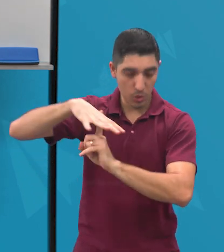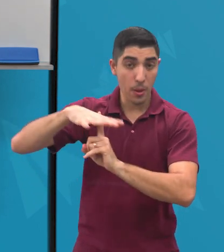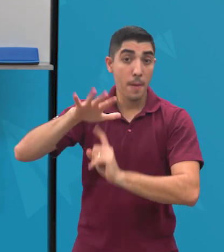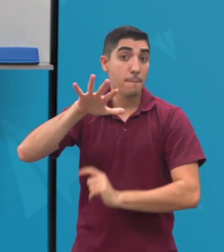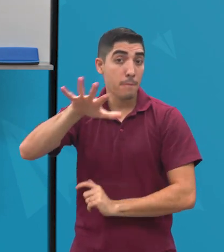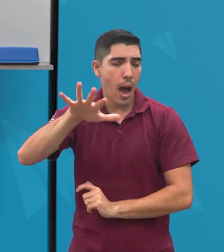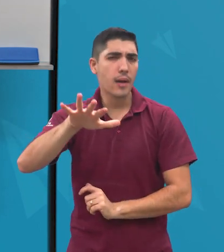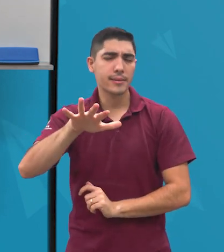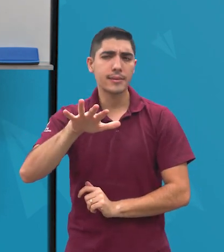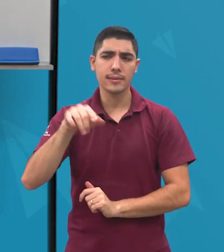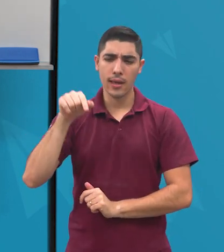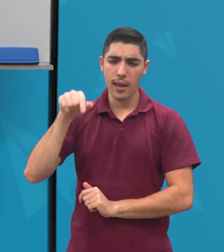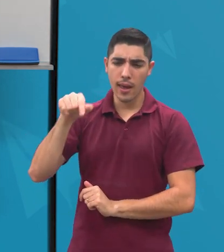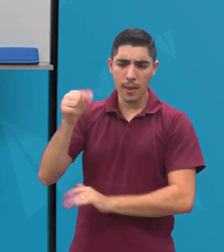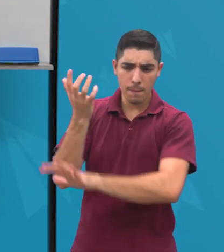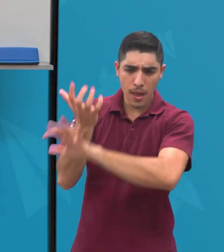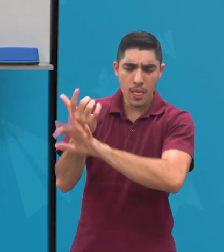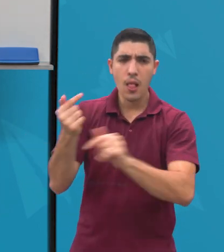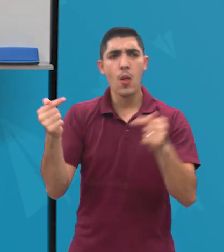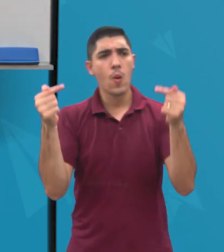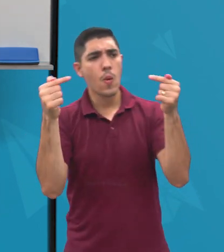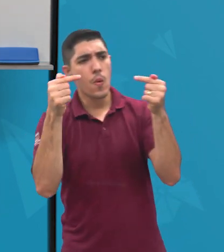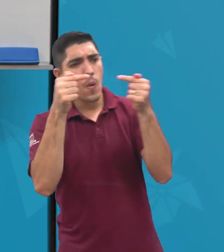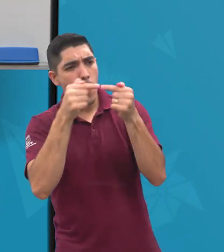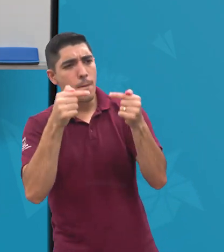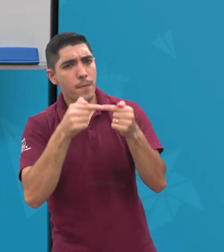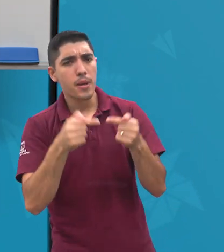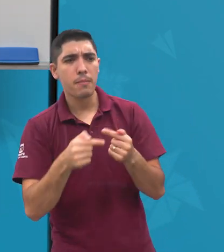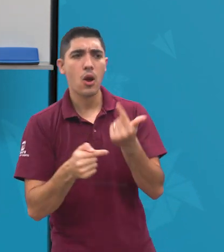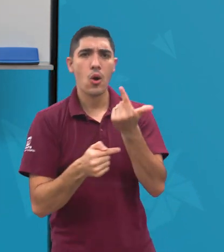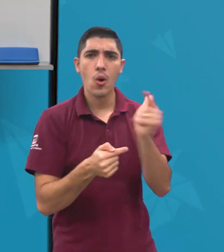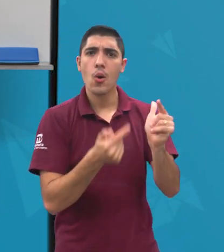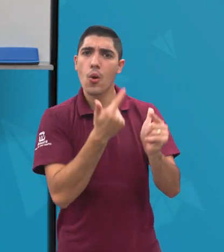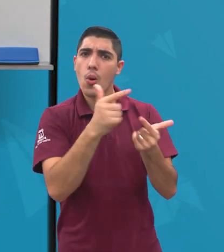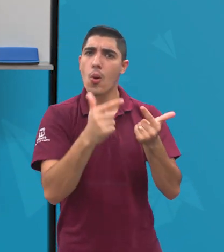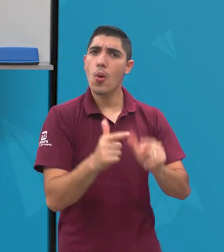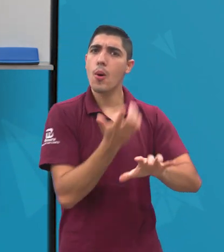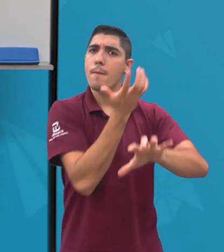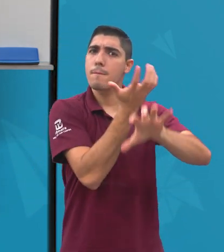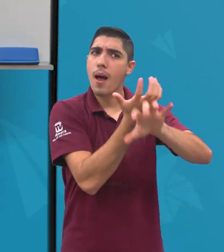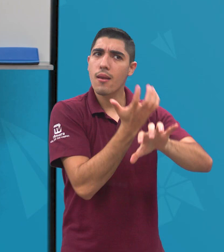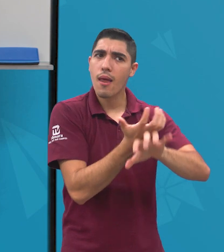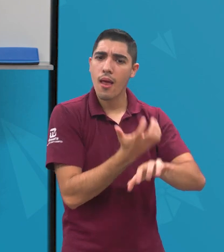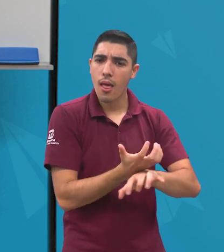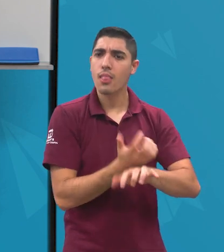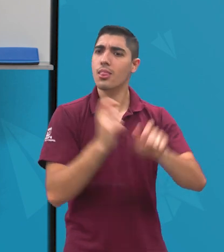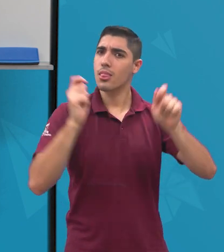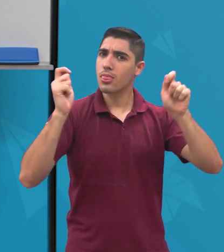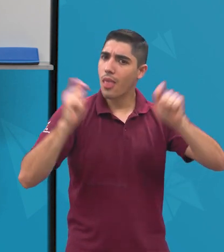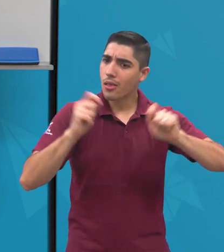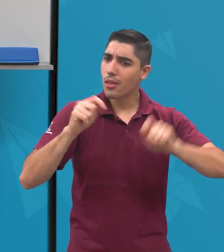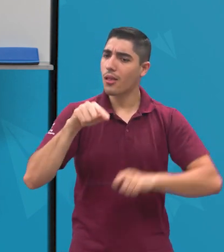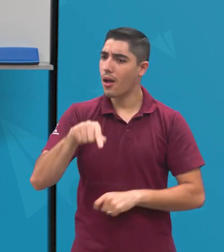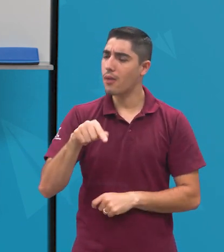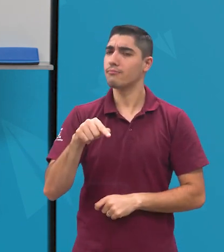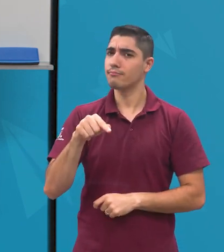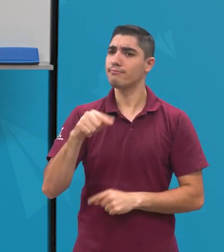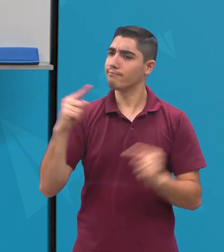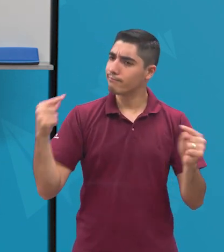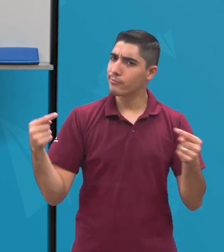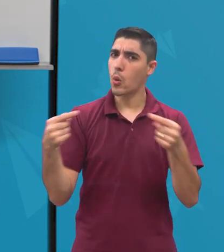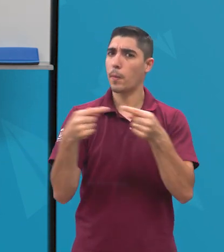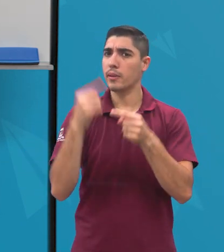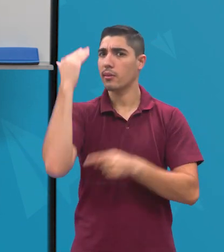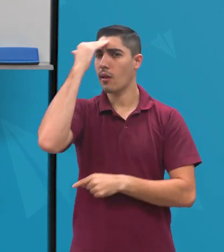possibilidades de comunicação, de troca de informação com outras áreas, outras disciplinas